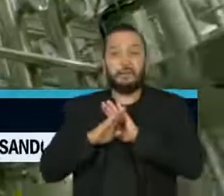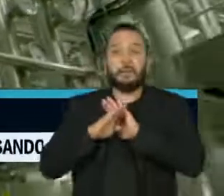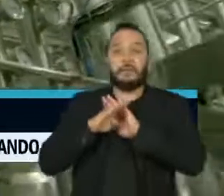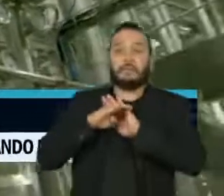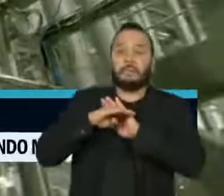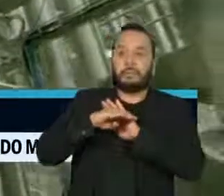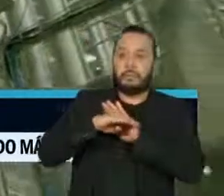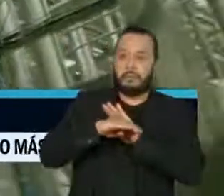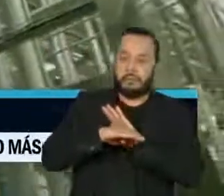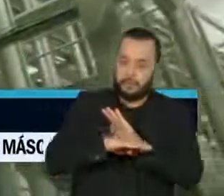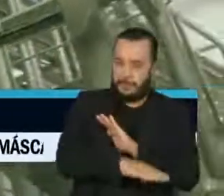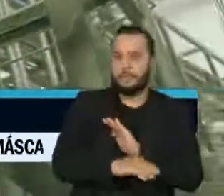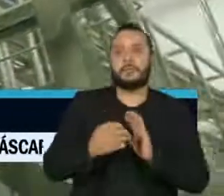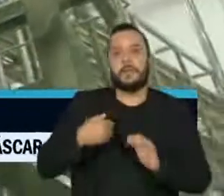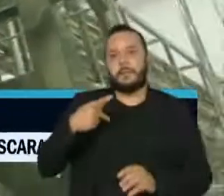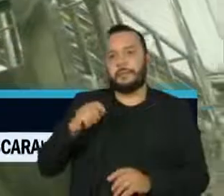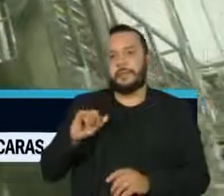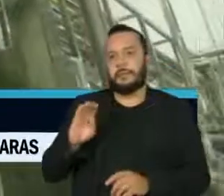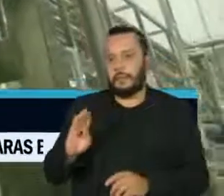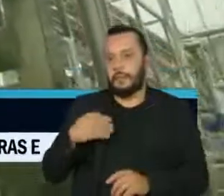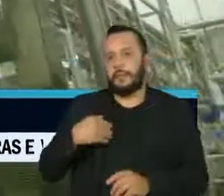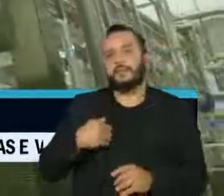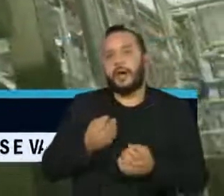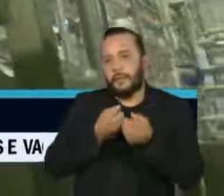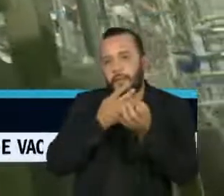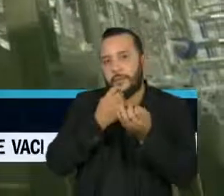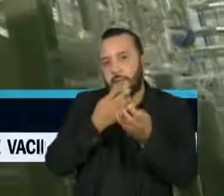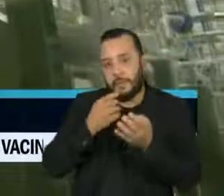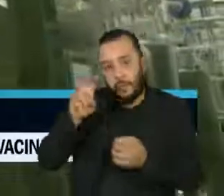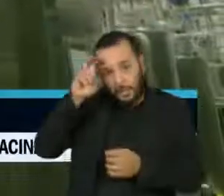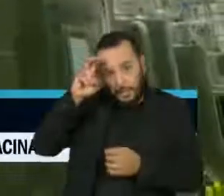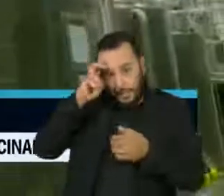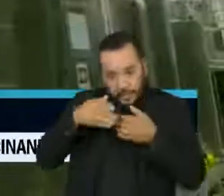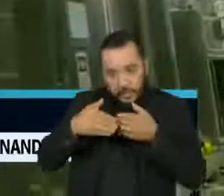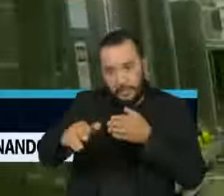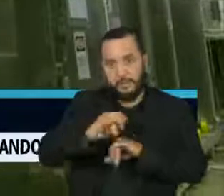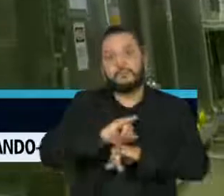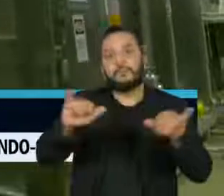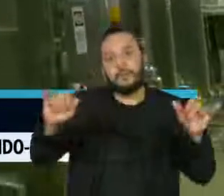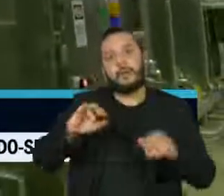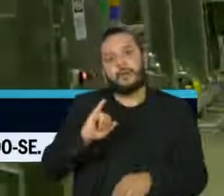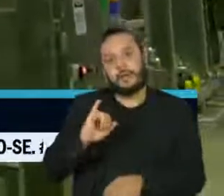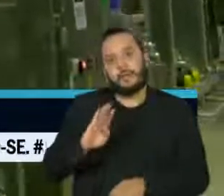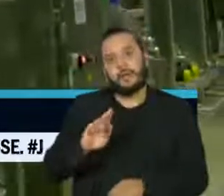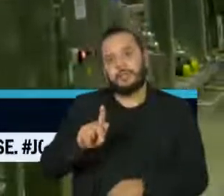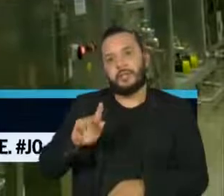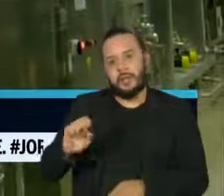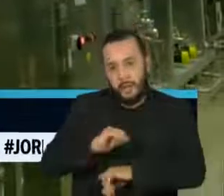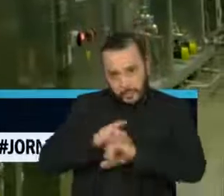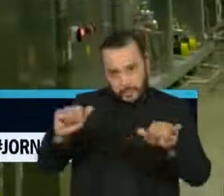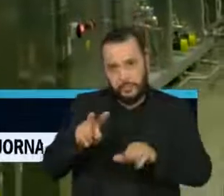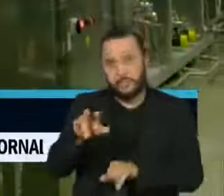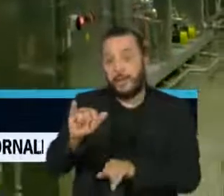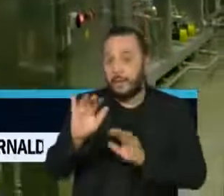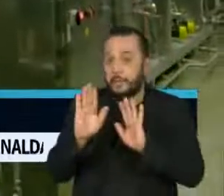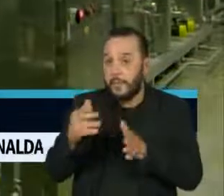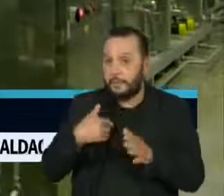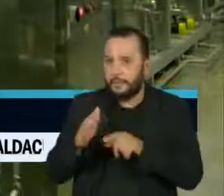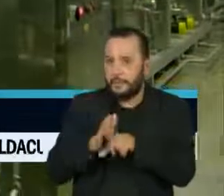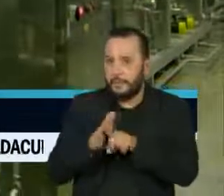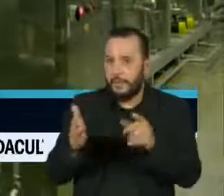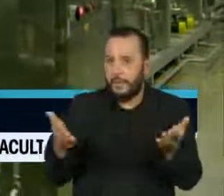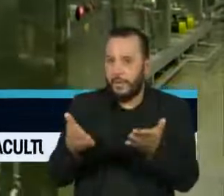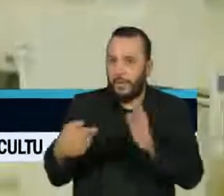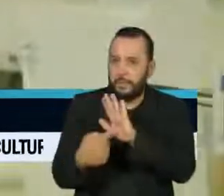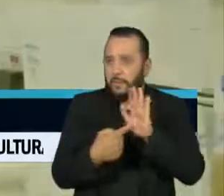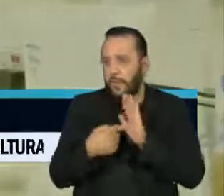Interno Bruto do terceiro trimestre, só vão ser divulgados na próxima quinta-feira pelo IBGE. Mas sondagens e estudos recentes já têm